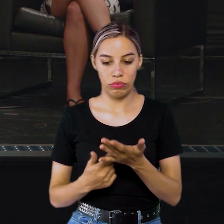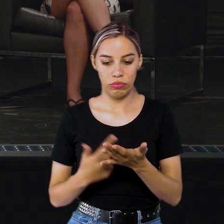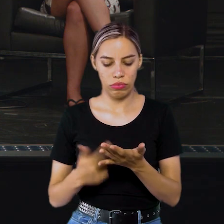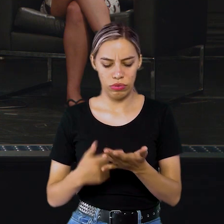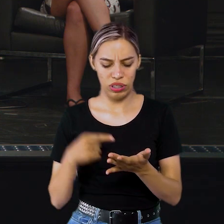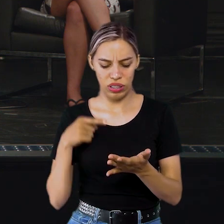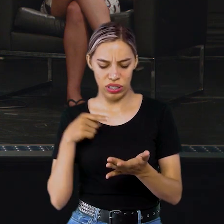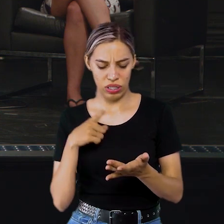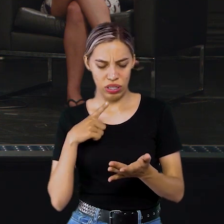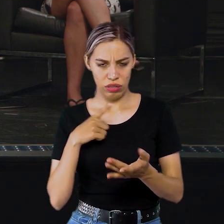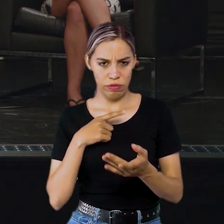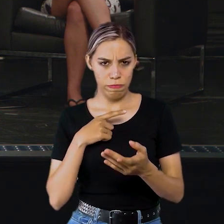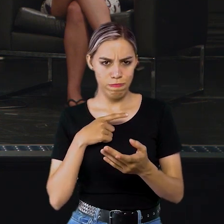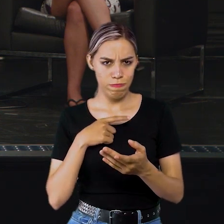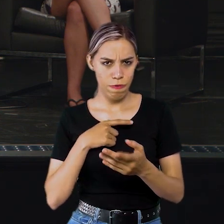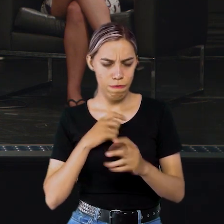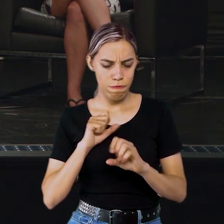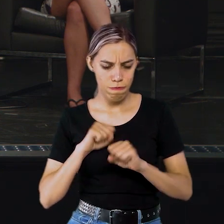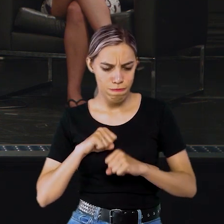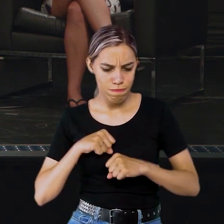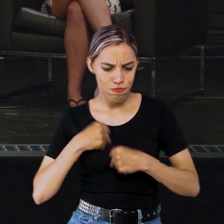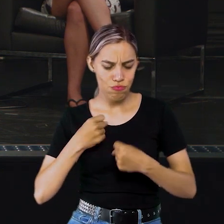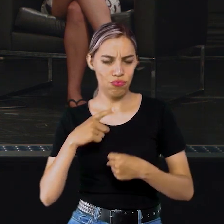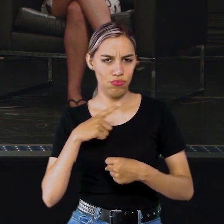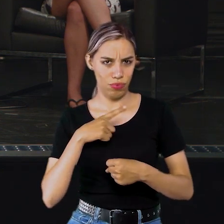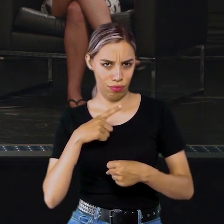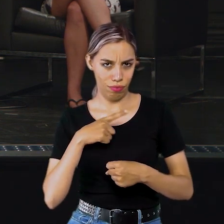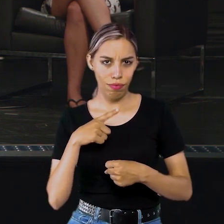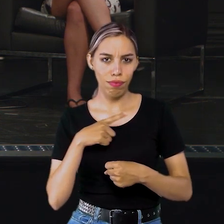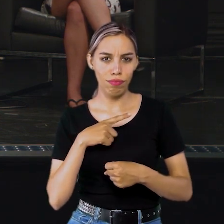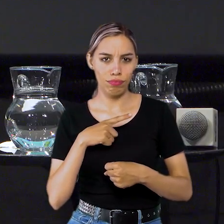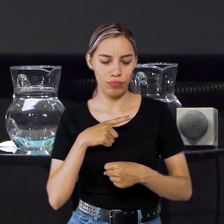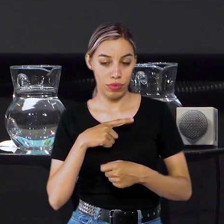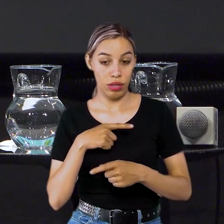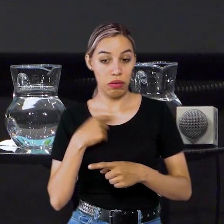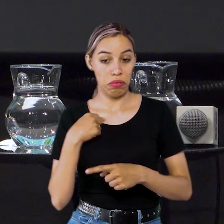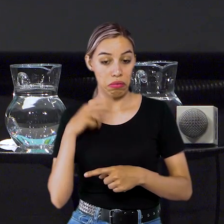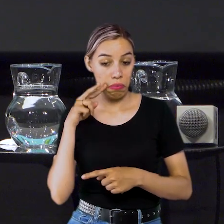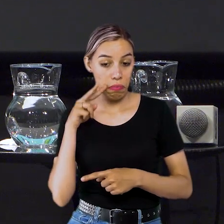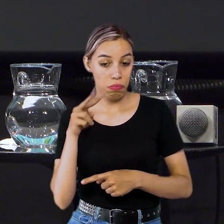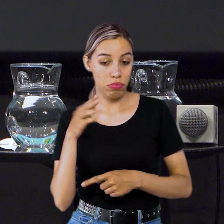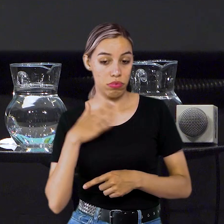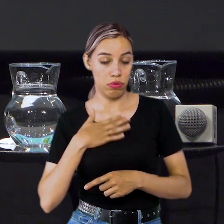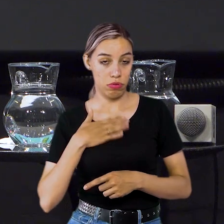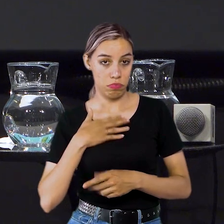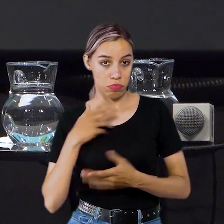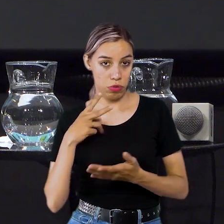tem força assim espiritual, porque eu tenho visto que meu livro